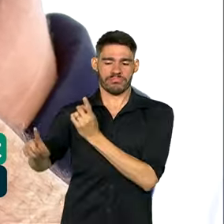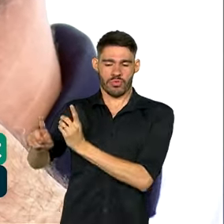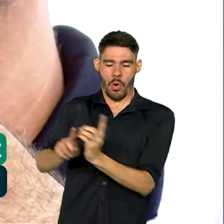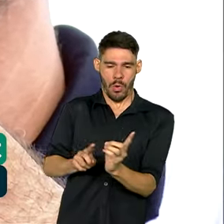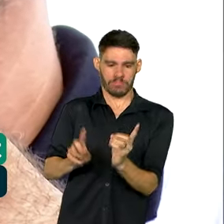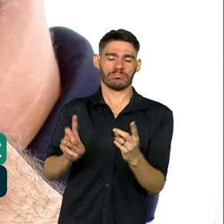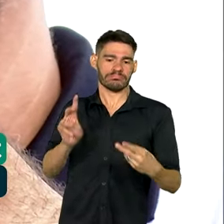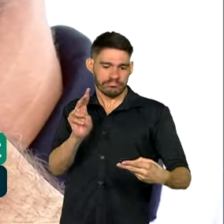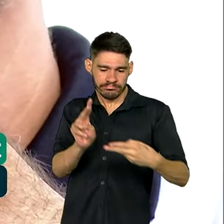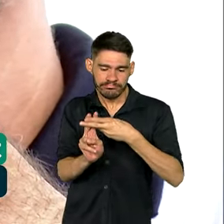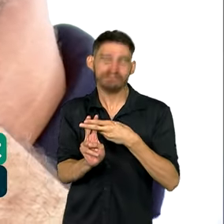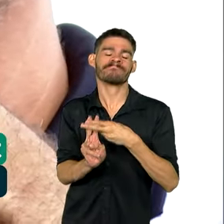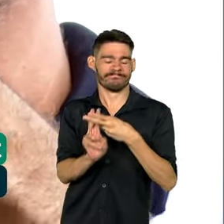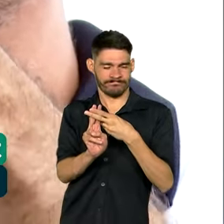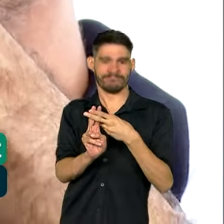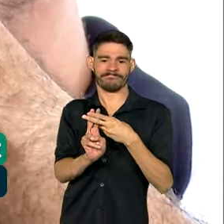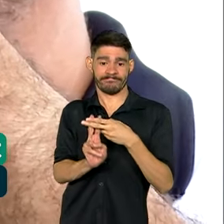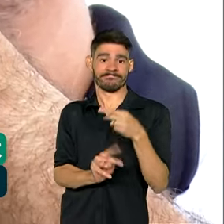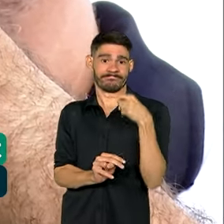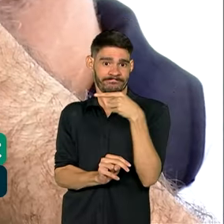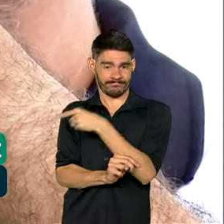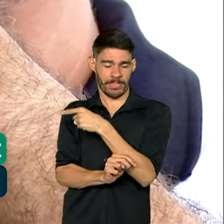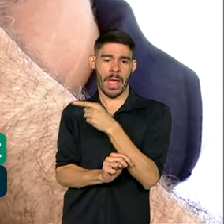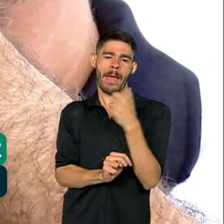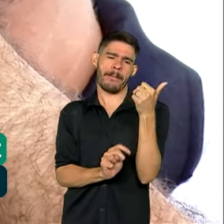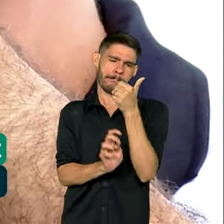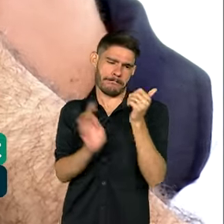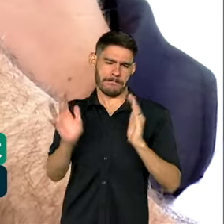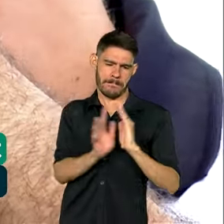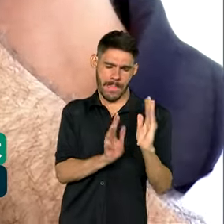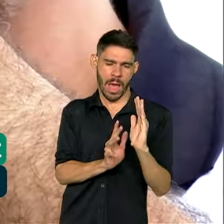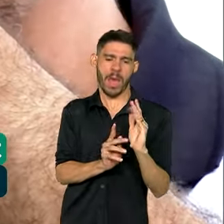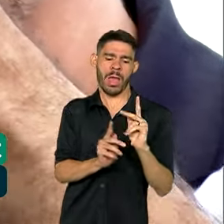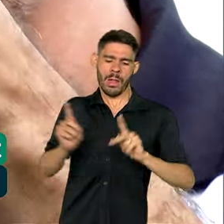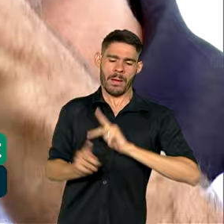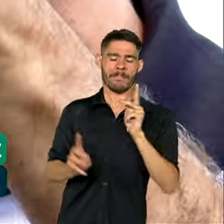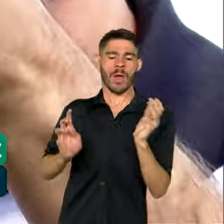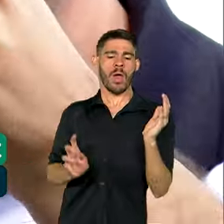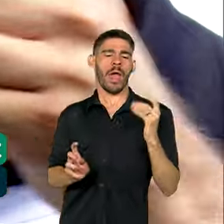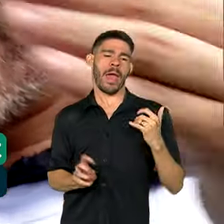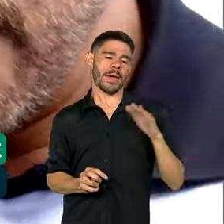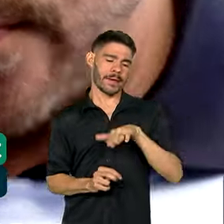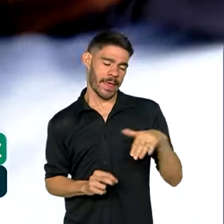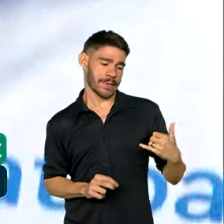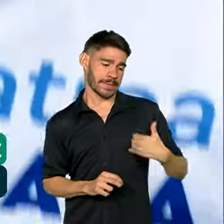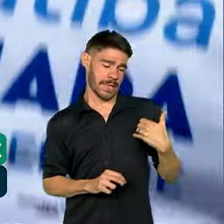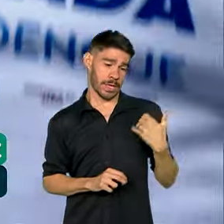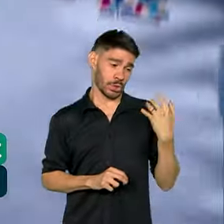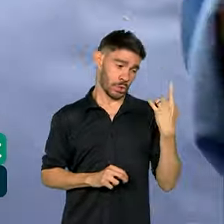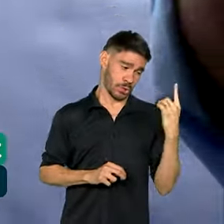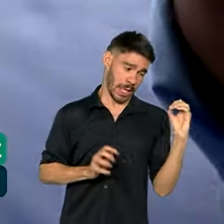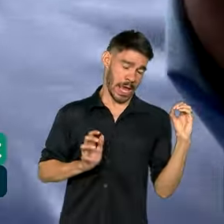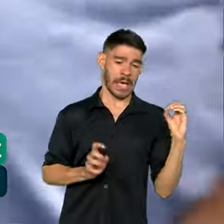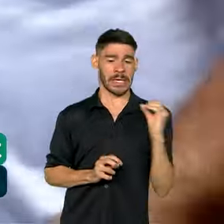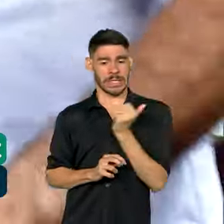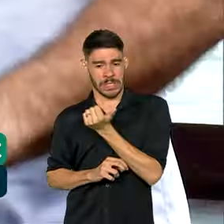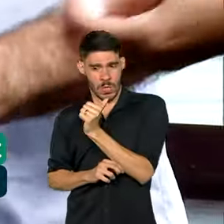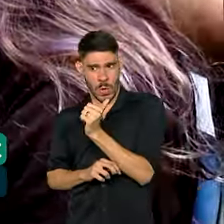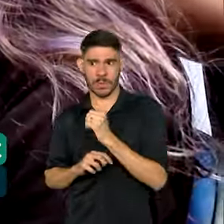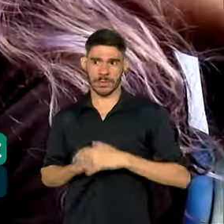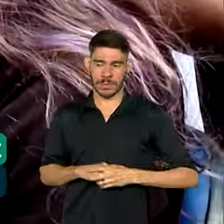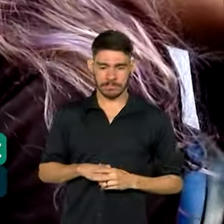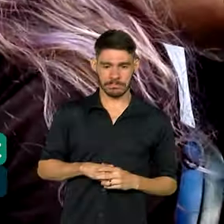no sistema público de saúde. E nesta primeira fase, o público-alvo são crianças de 10 e 11 anos. Já